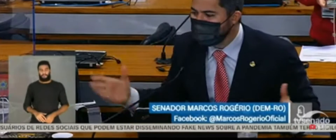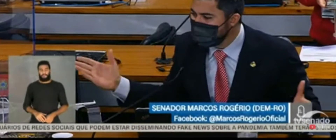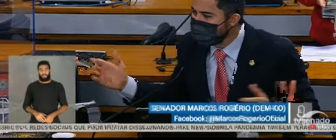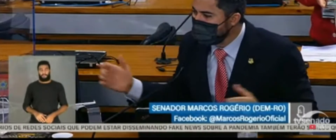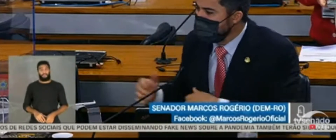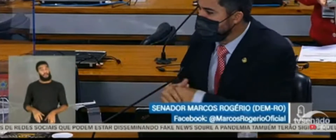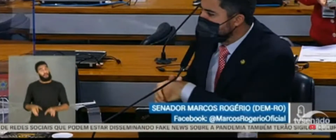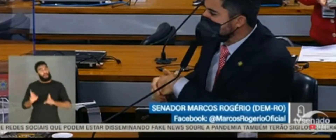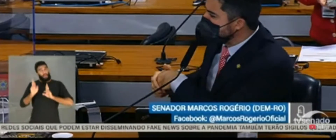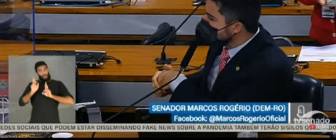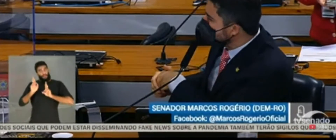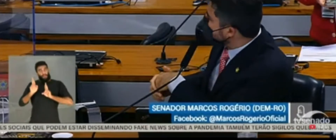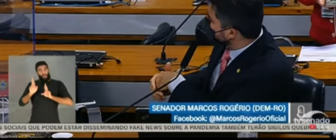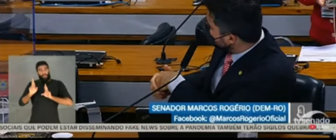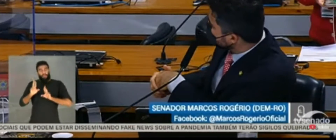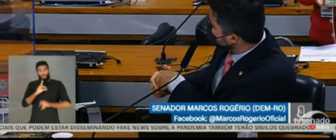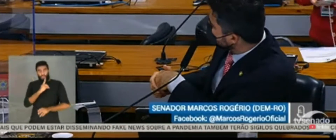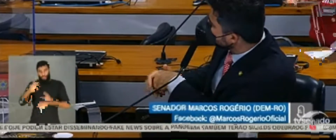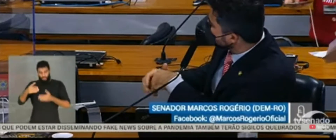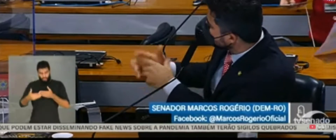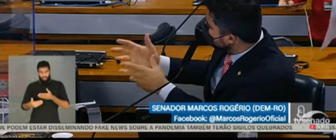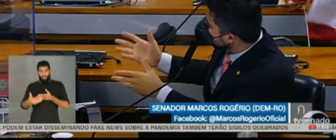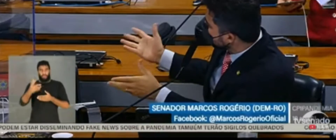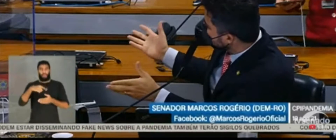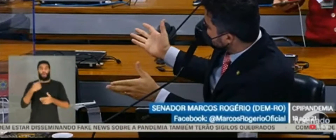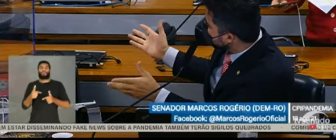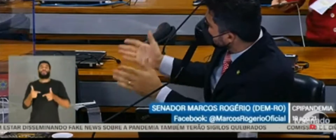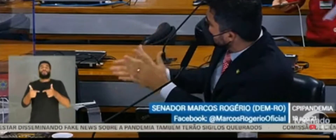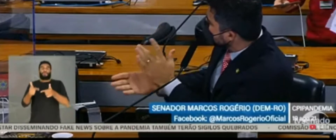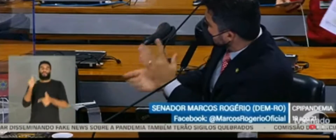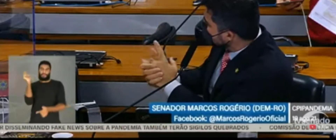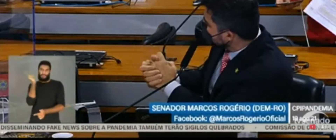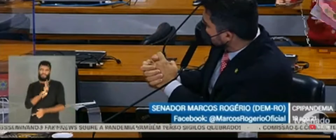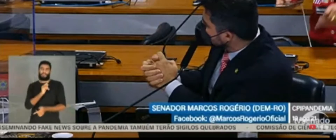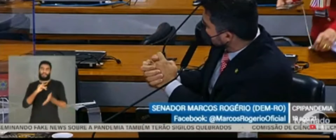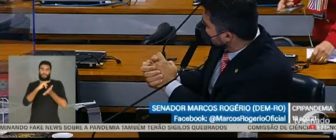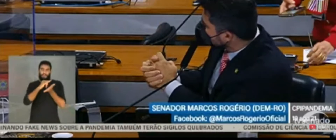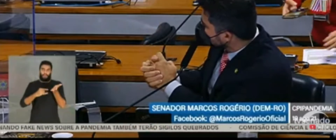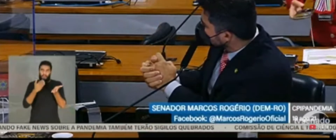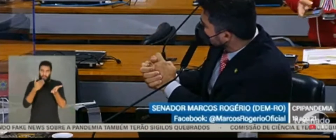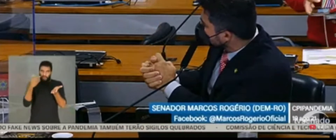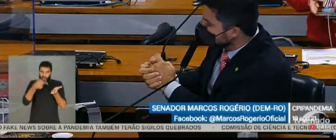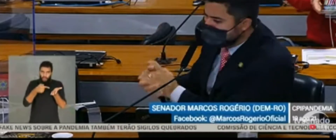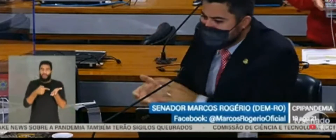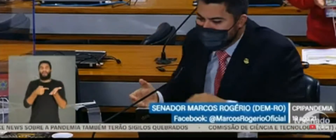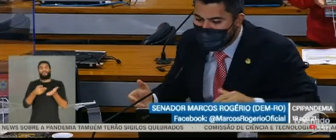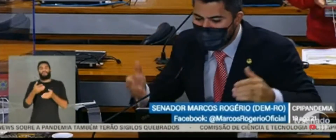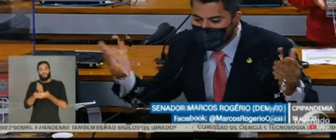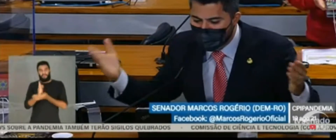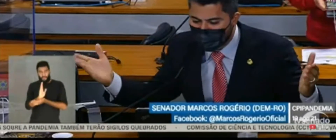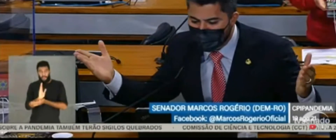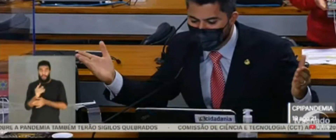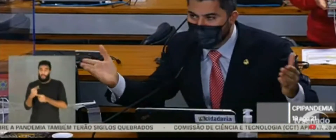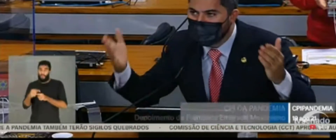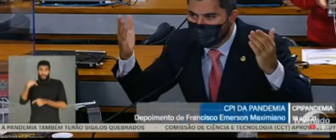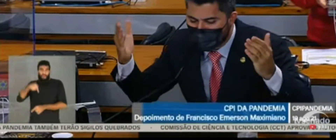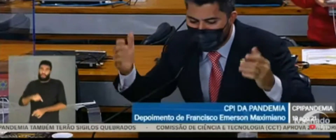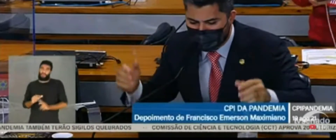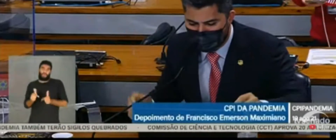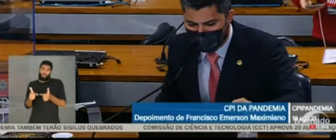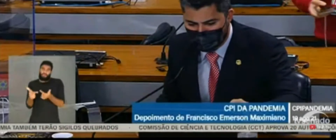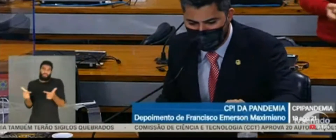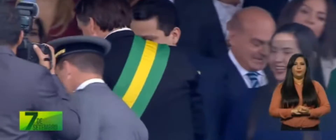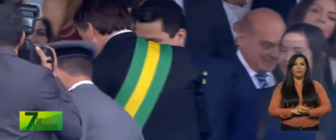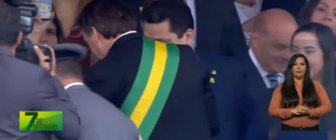municípios. Tomara que a gente tenha nos próximos dias mais sorte e consigamos aprovar esses requerimentos, senador Girão, porque até